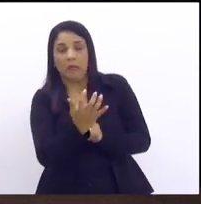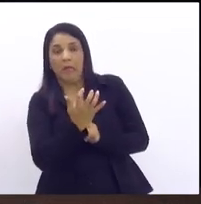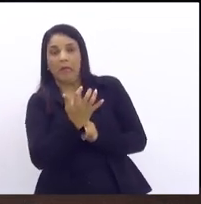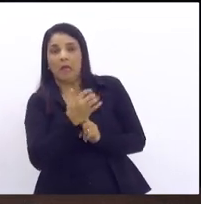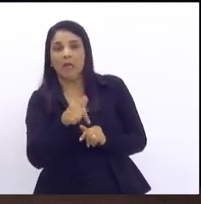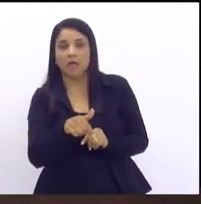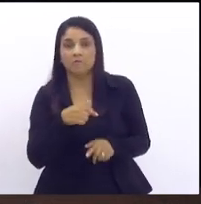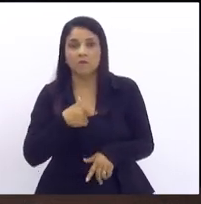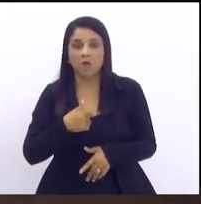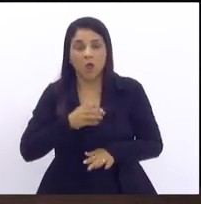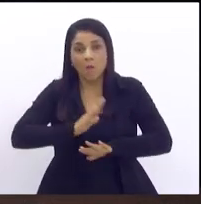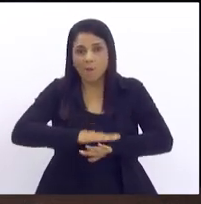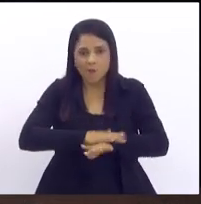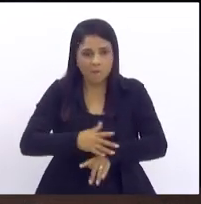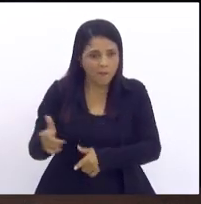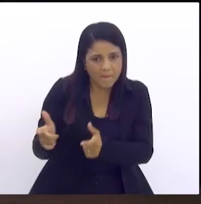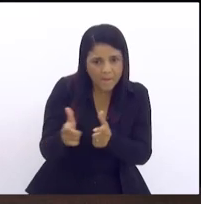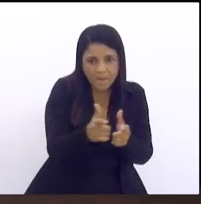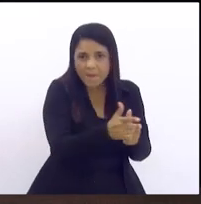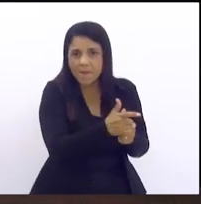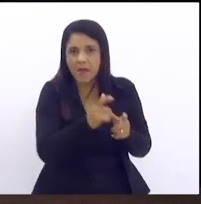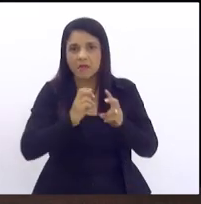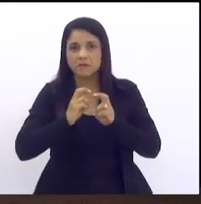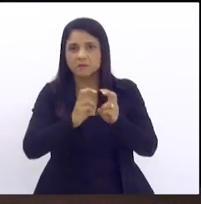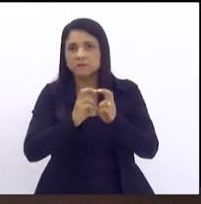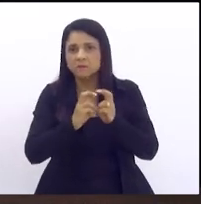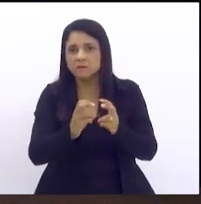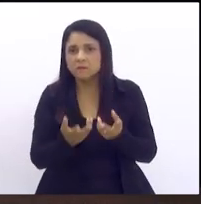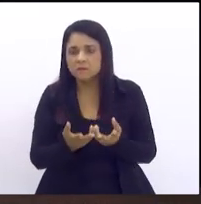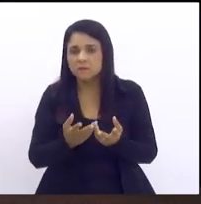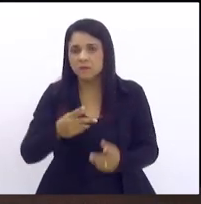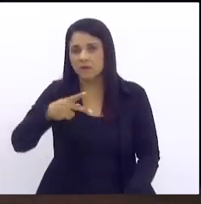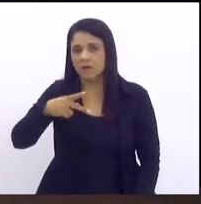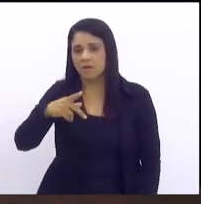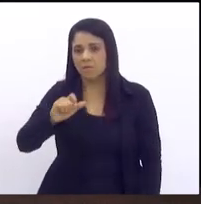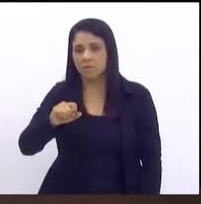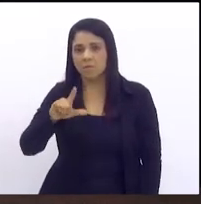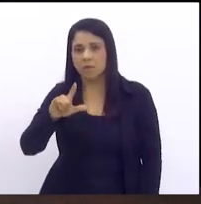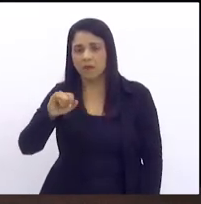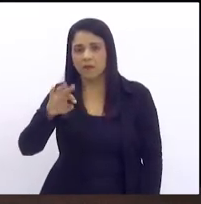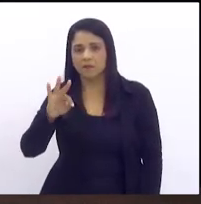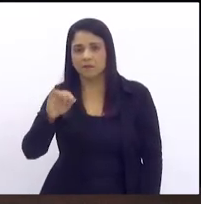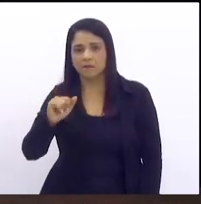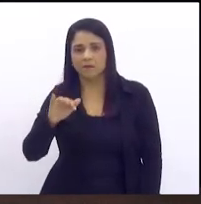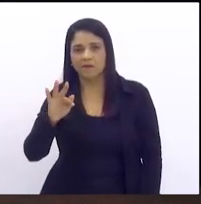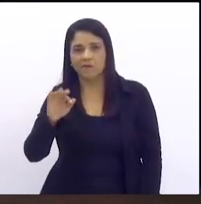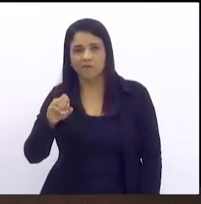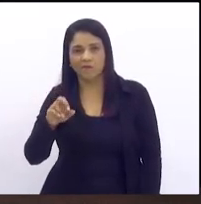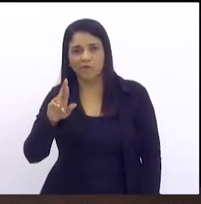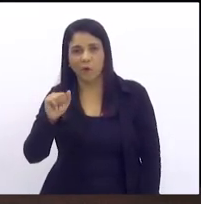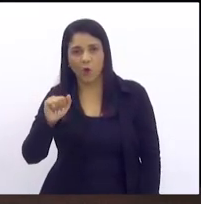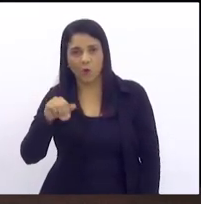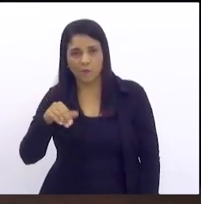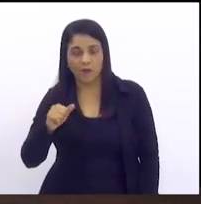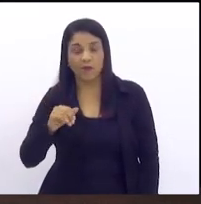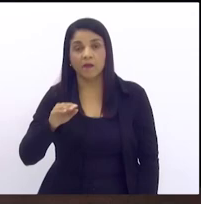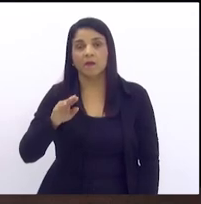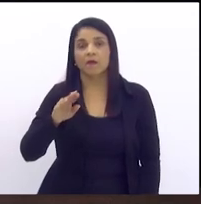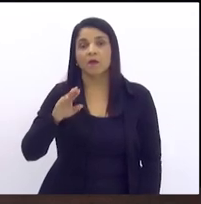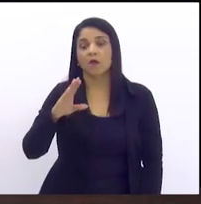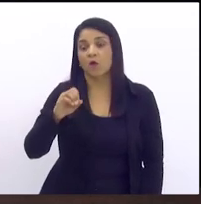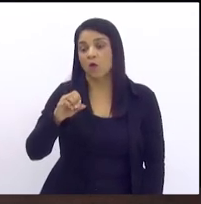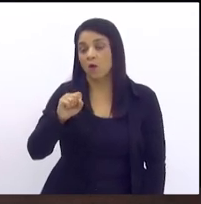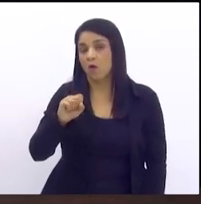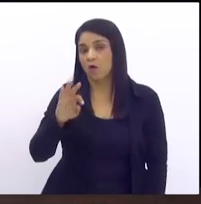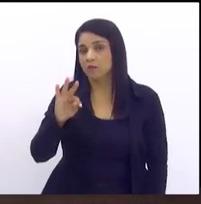momento pode ser um tiroteio dentro de uma plataforma que seja da estação de Costa Barra ou qualquer outra estação